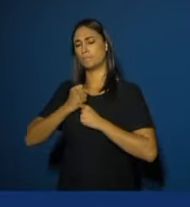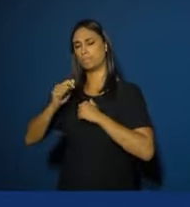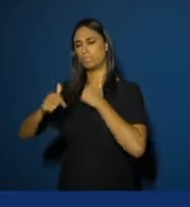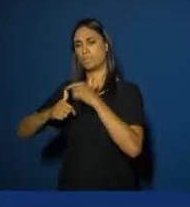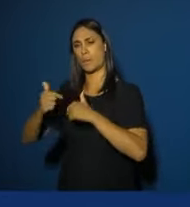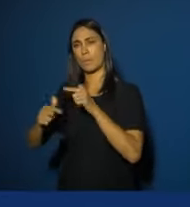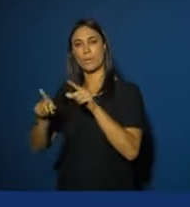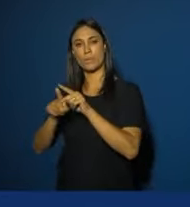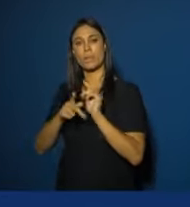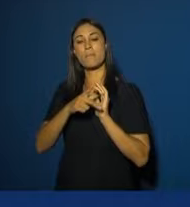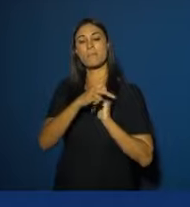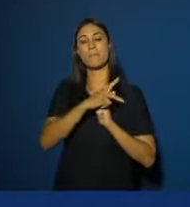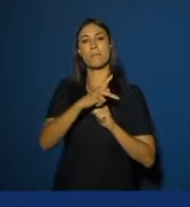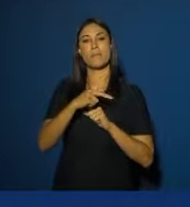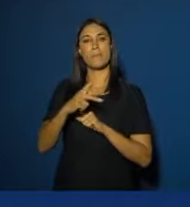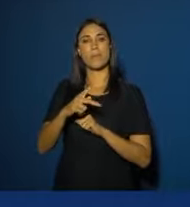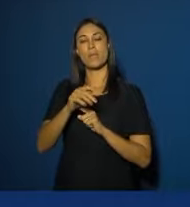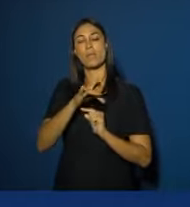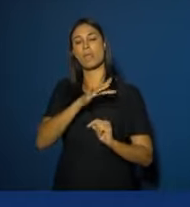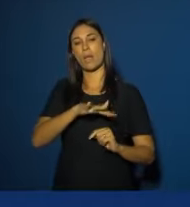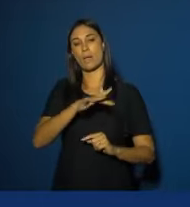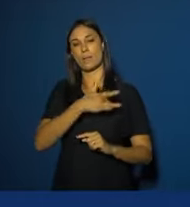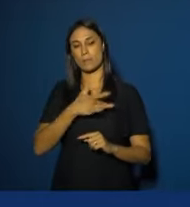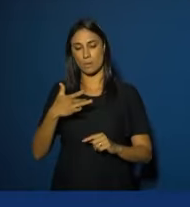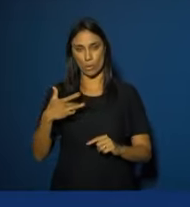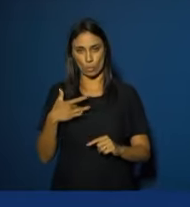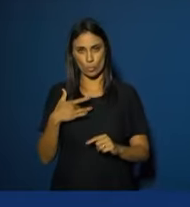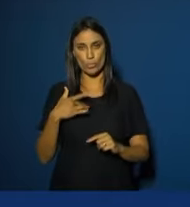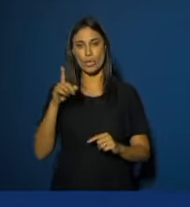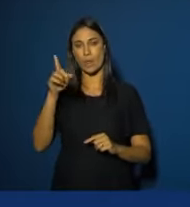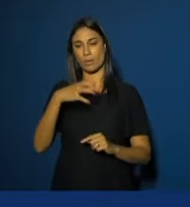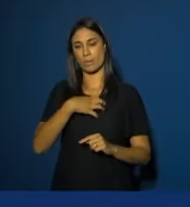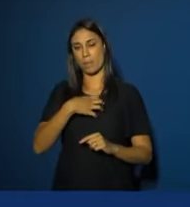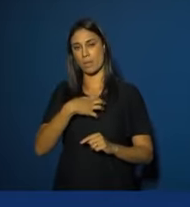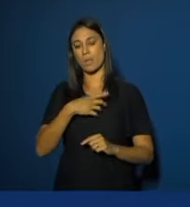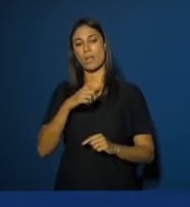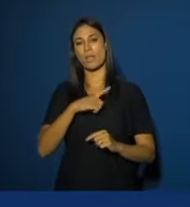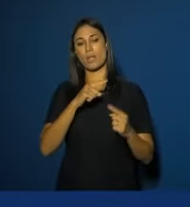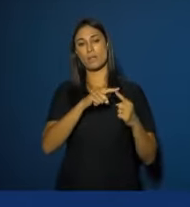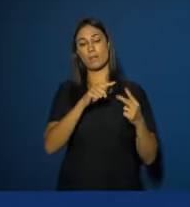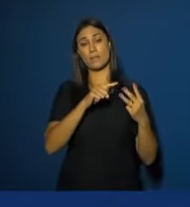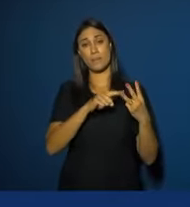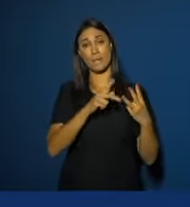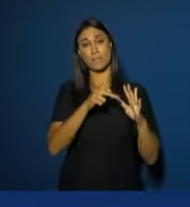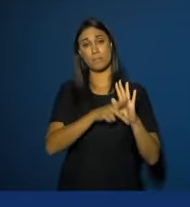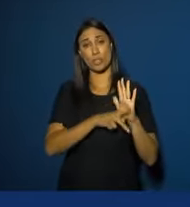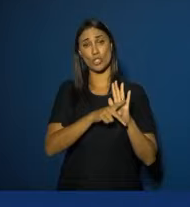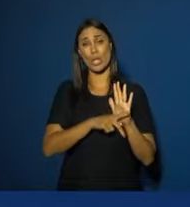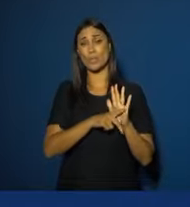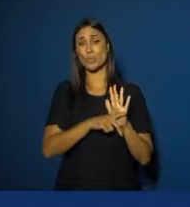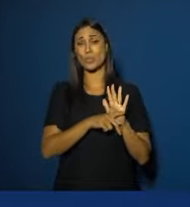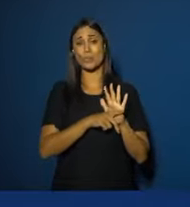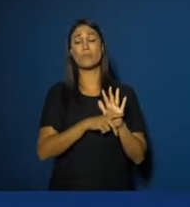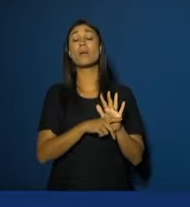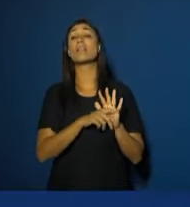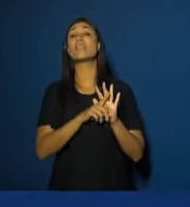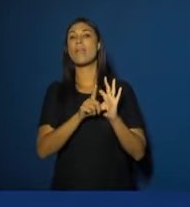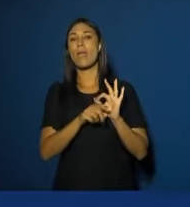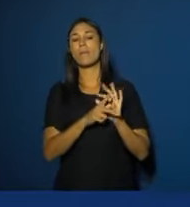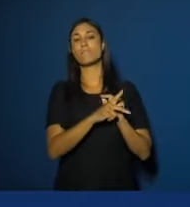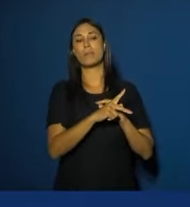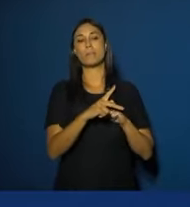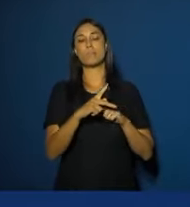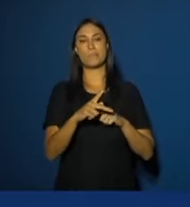por exemplo, projetos de PPP na área de saúde. Na Bahia, nós temos 3 projetos absolutamente exitosos de PPP na